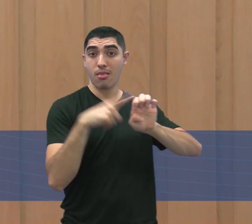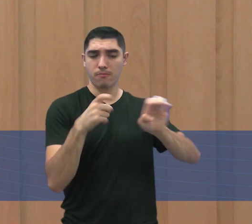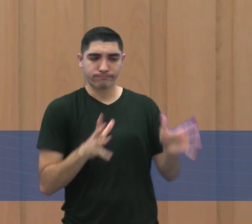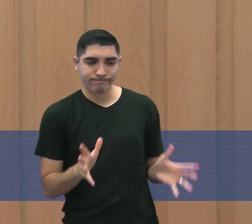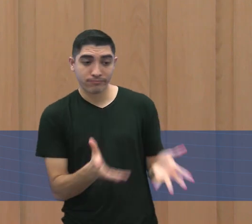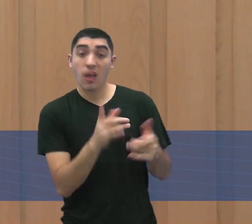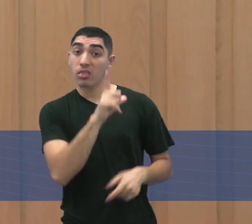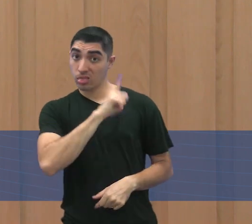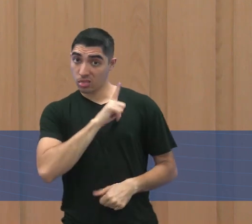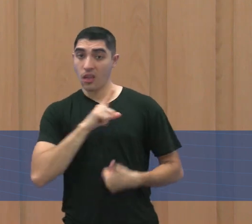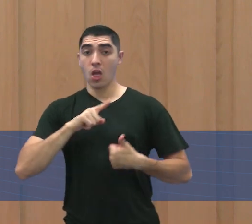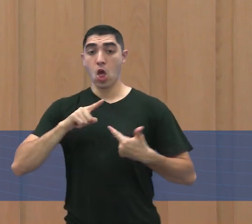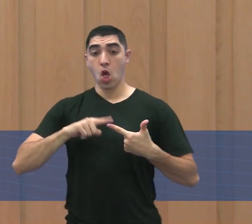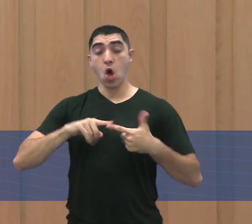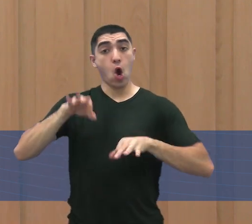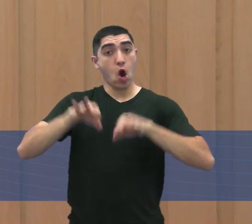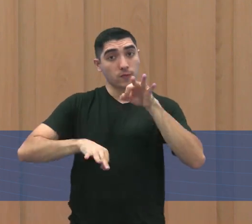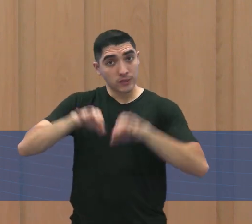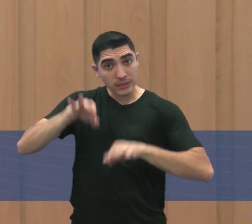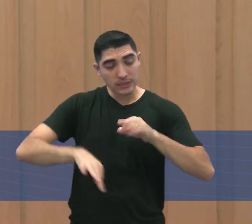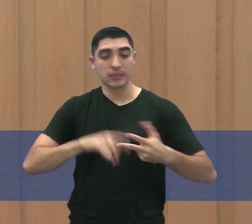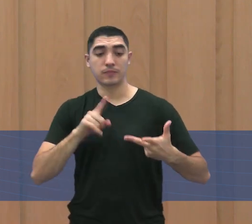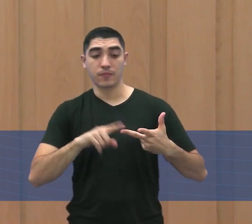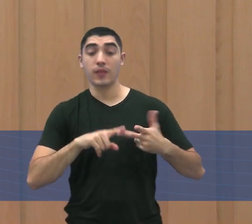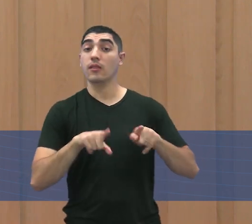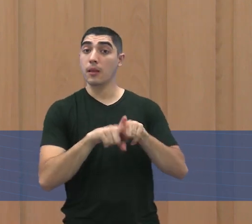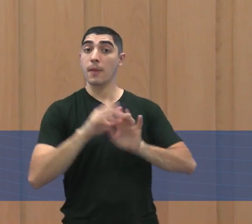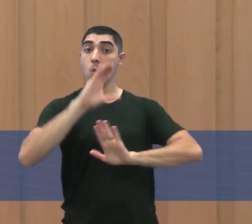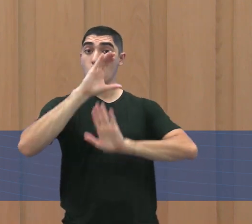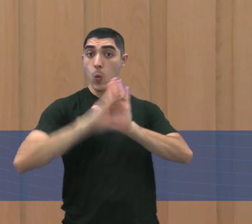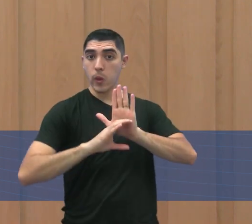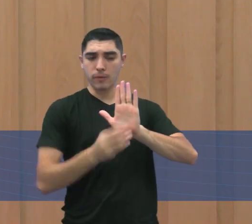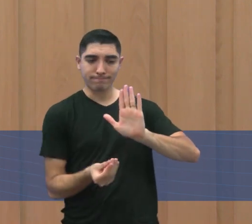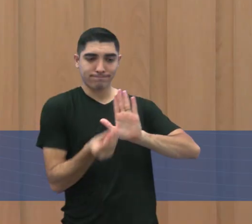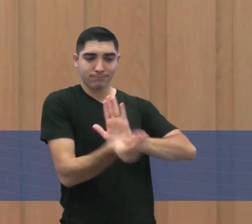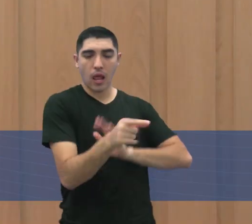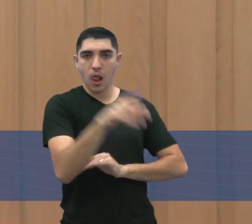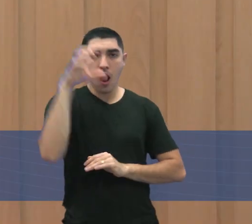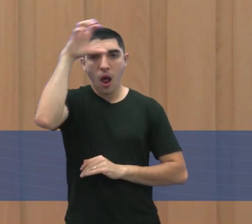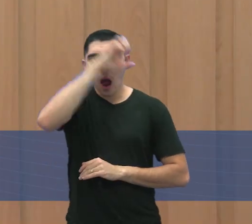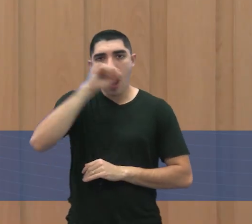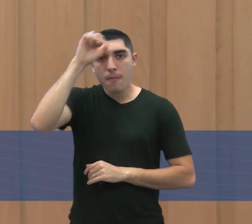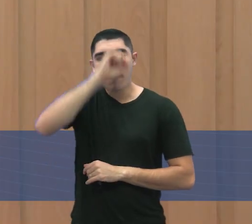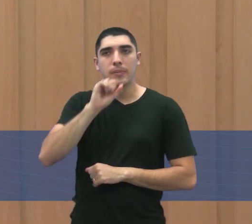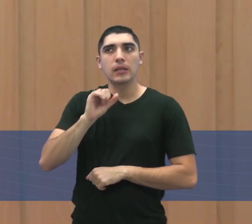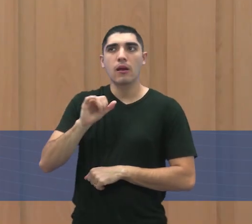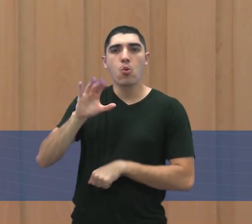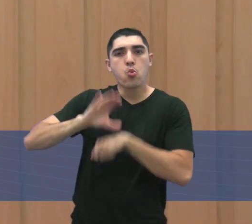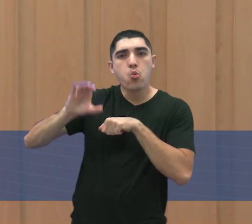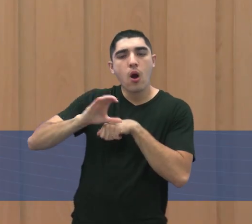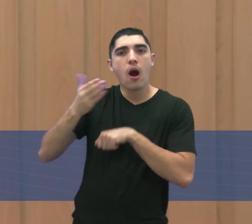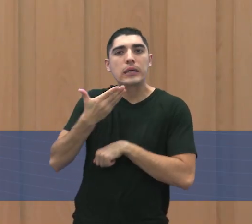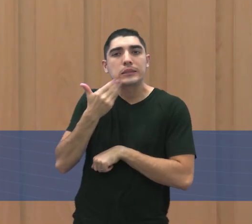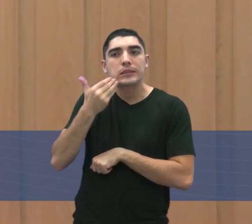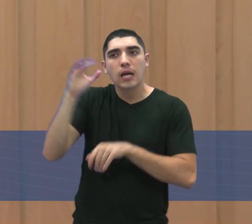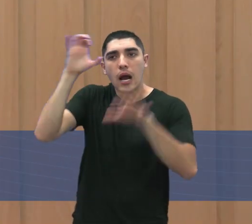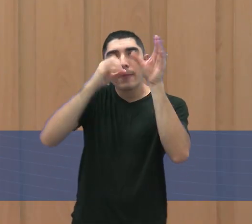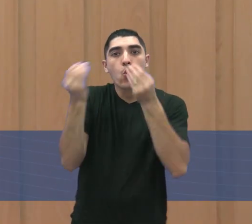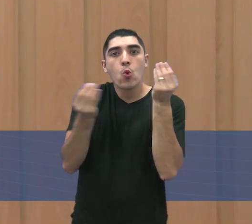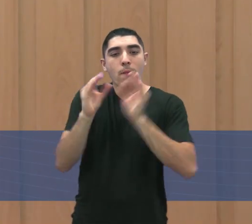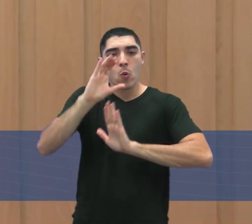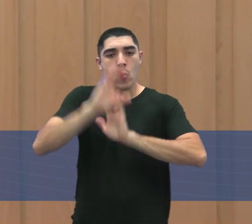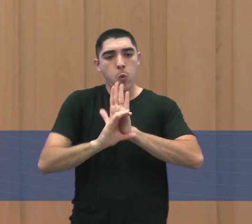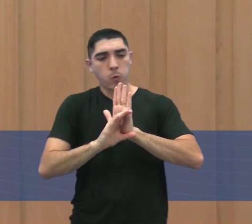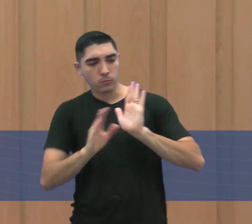lá as oficinas, dentro do componente curricular de enriquecimento curricular, né? Onde são desenvolvidas